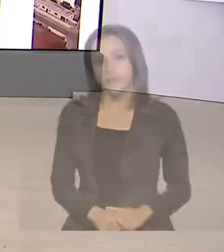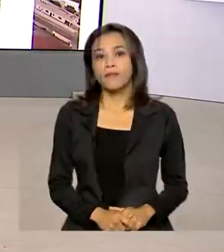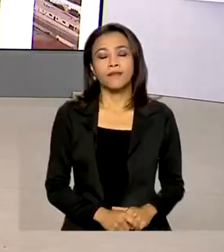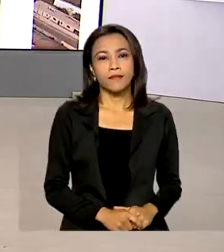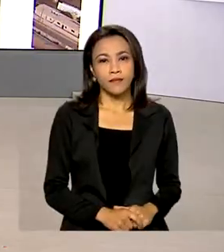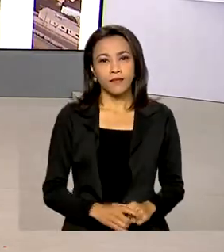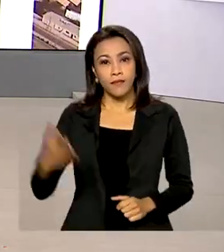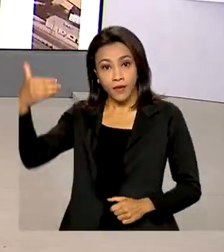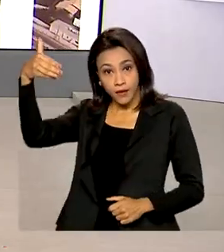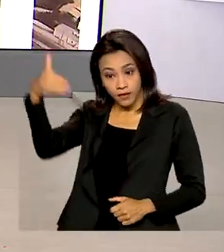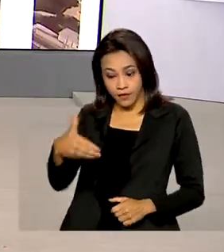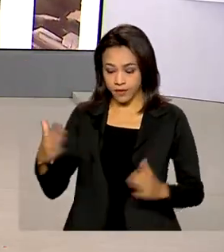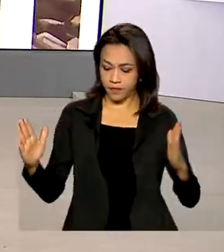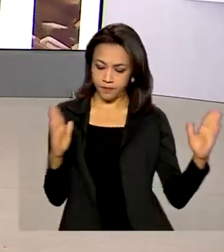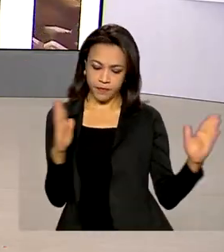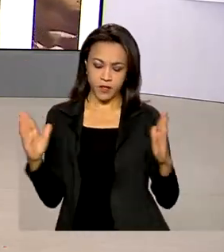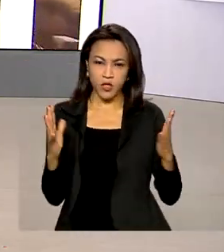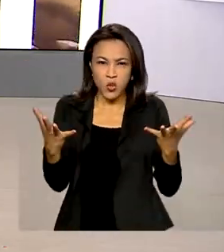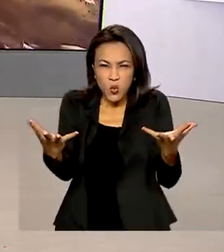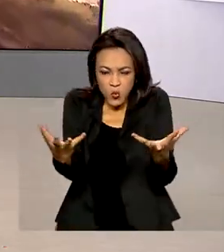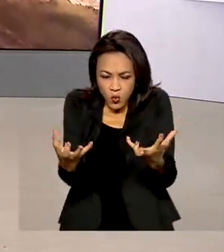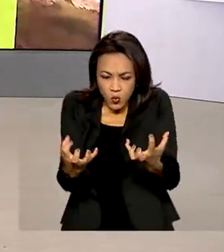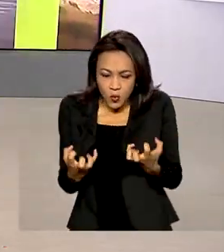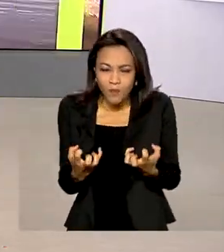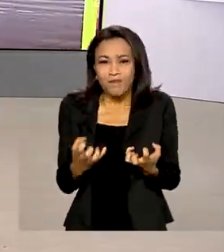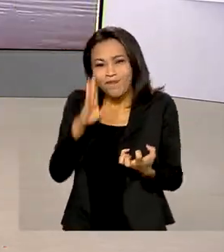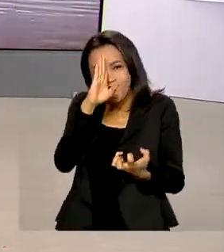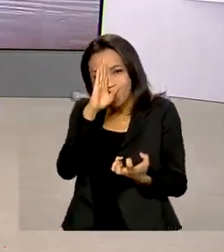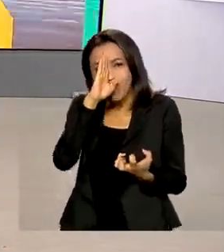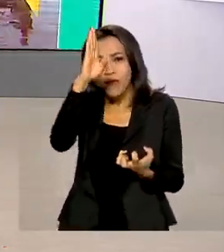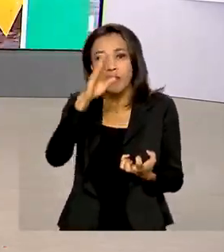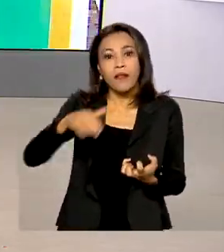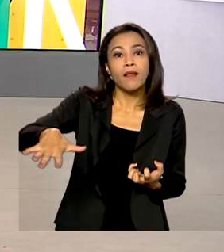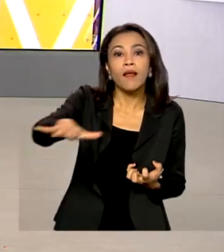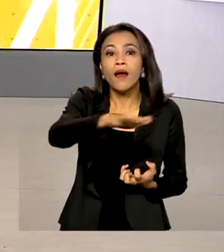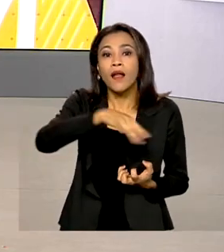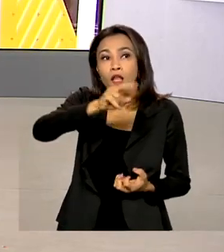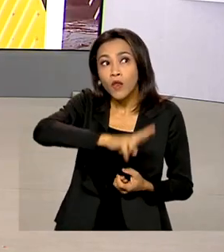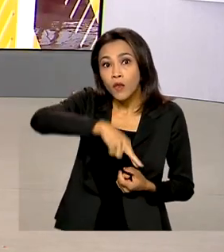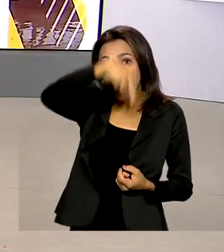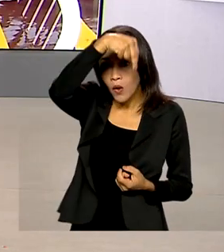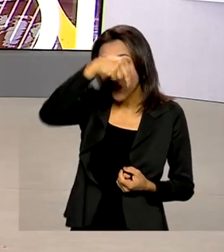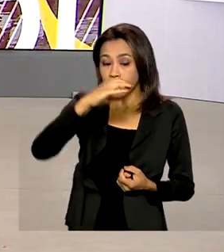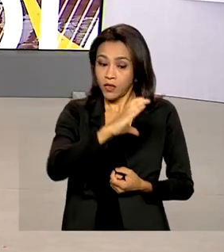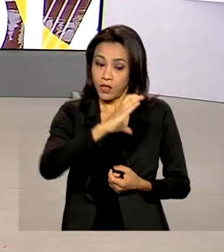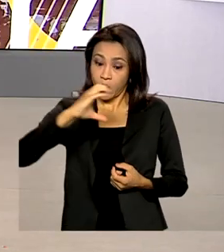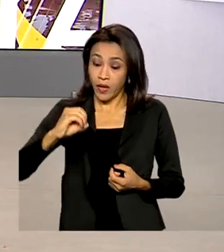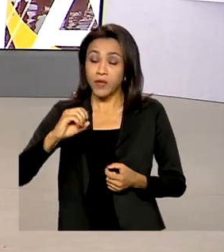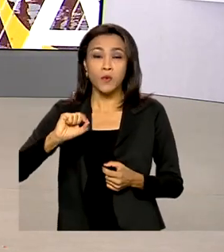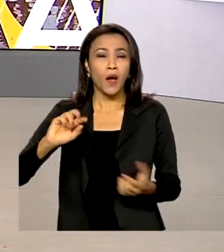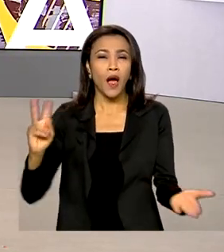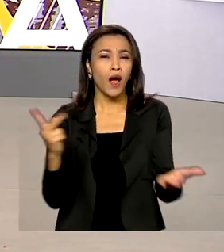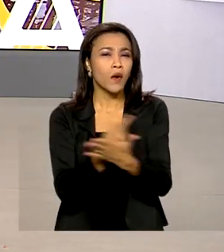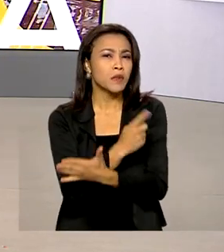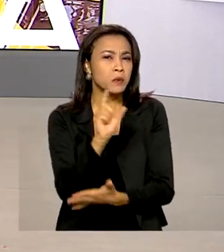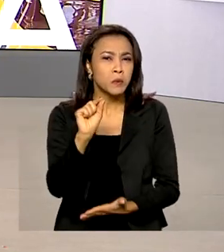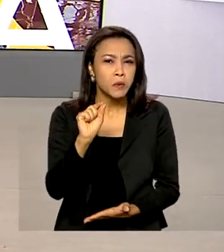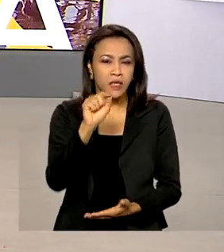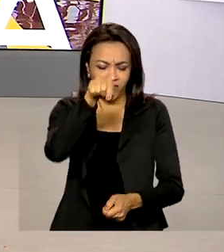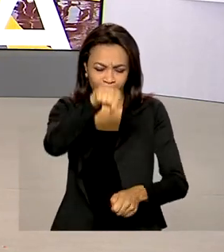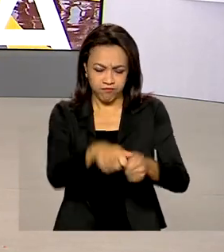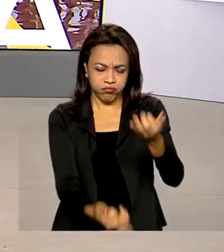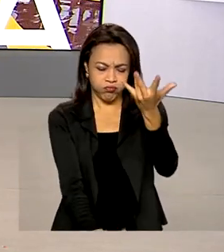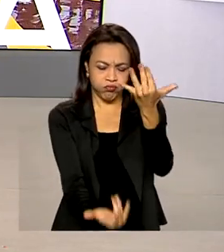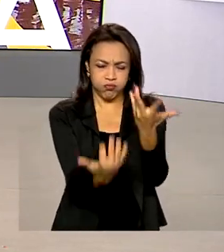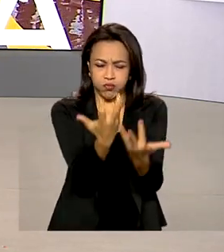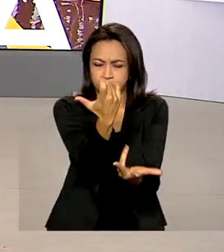Neste período de estiagem, principalmente nas regiões norte e centro-oeste, aumentam os casos de queimadas e